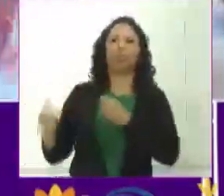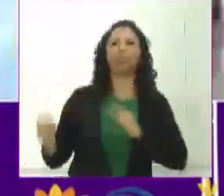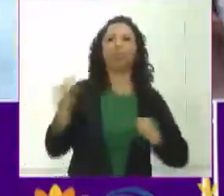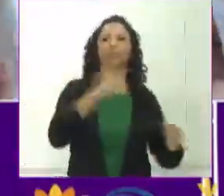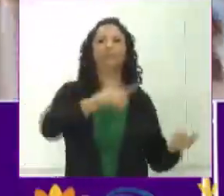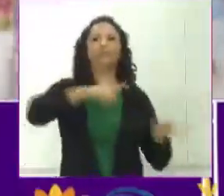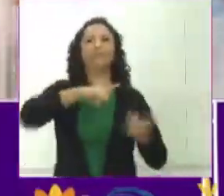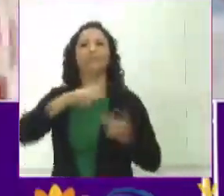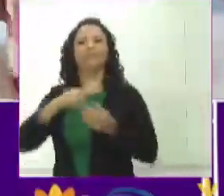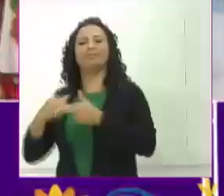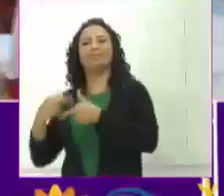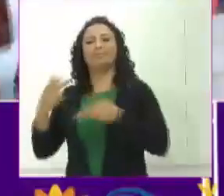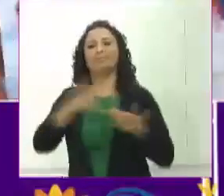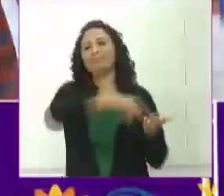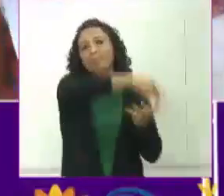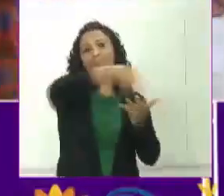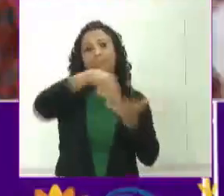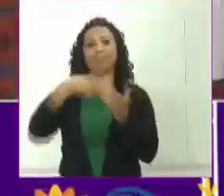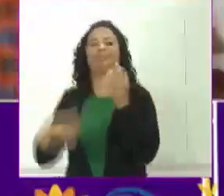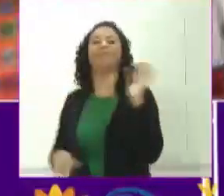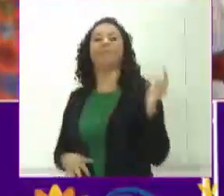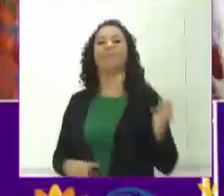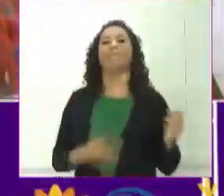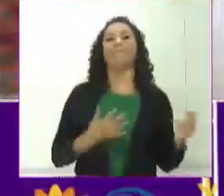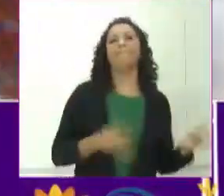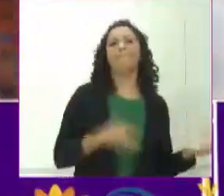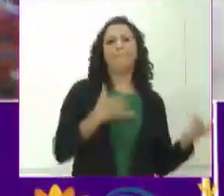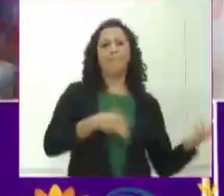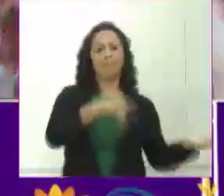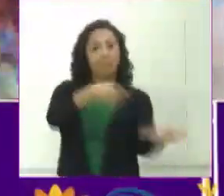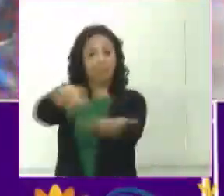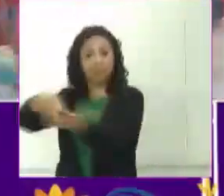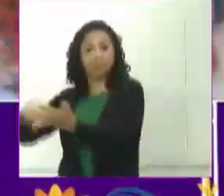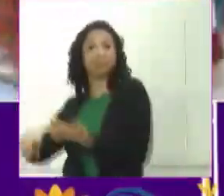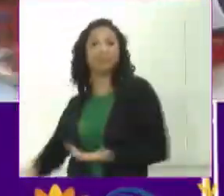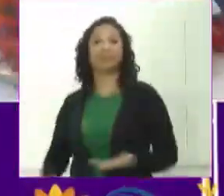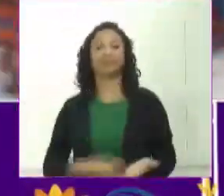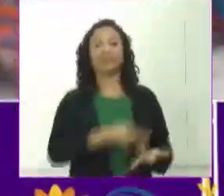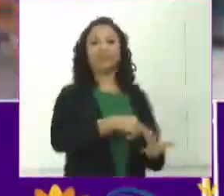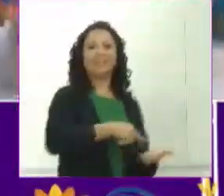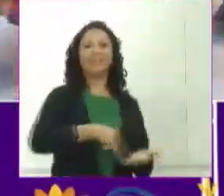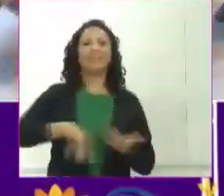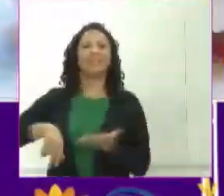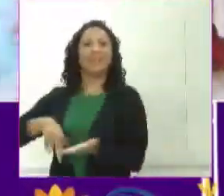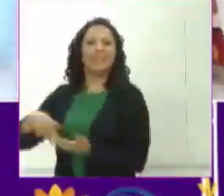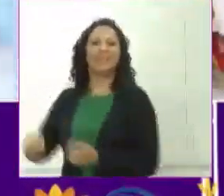pra coça, coça, coça, coça agora. Coça do coçaca, vai ficar coça de